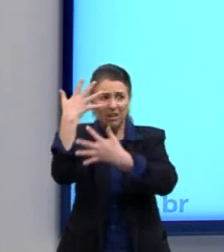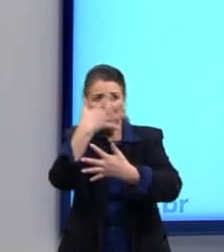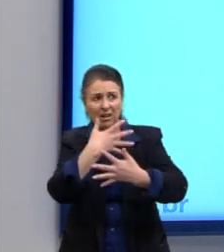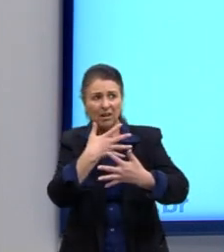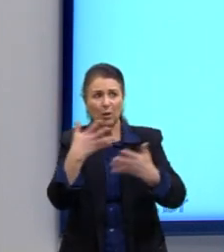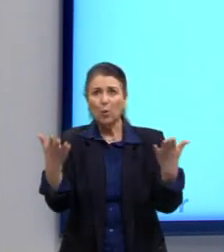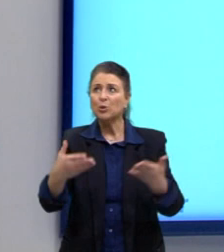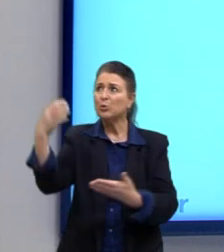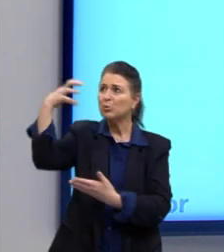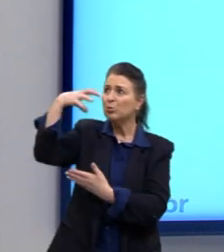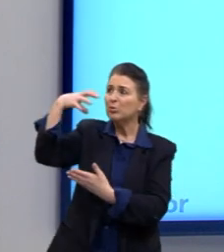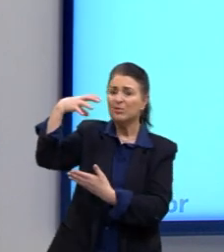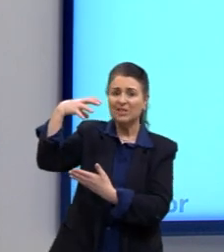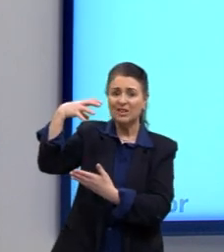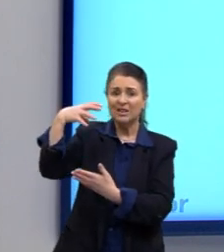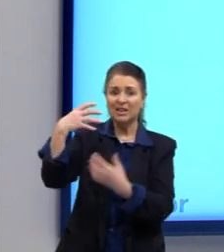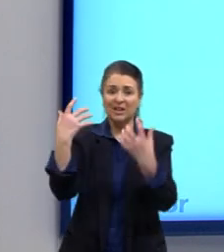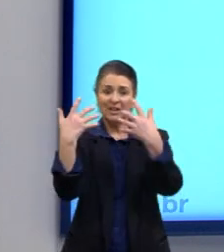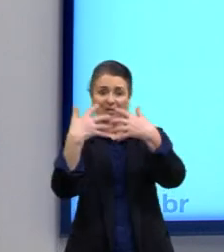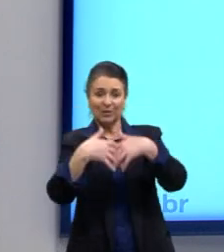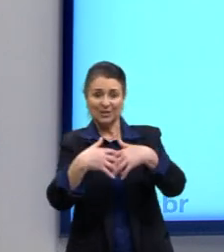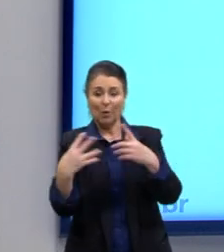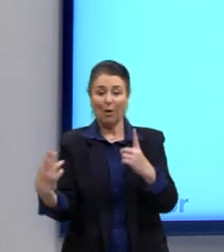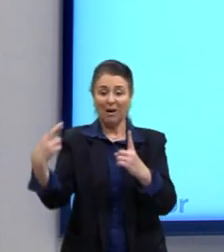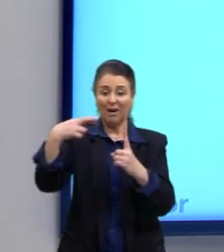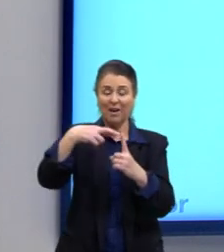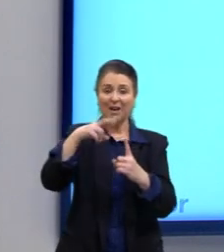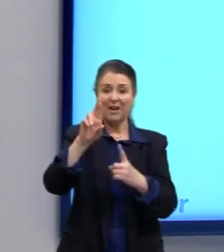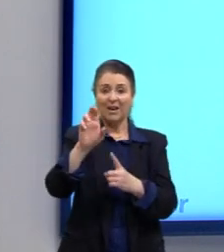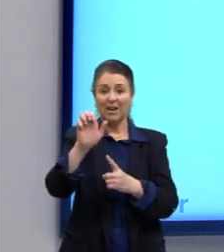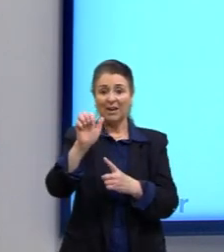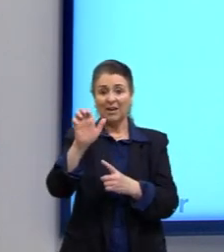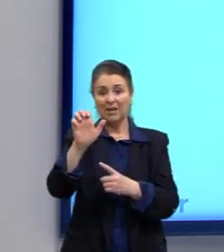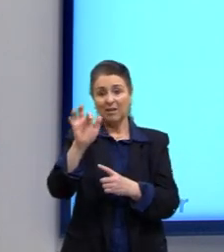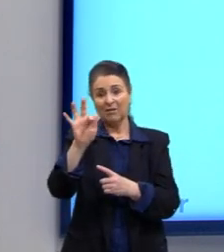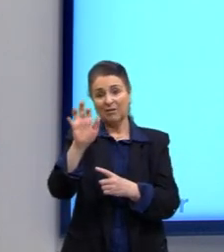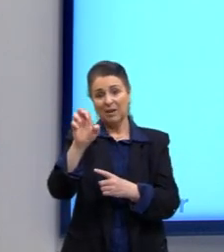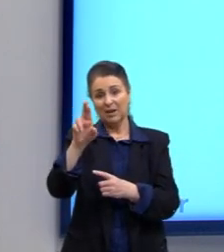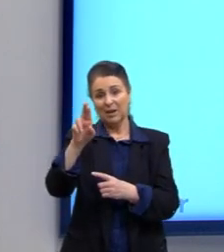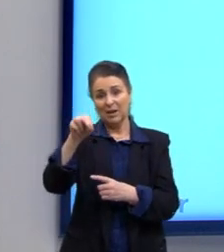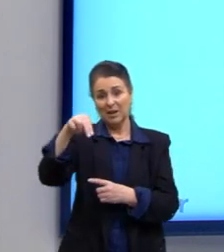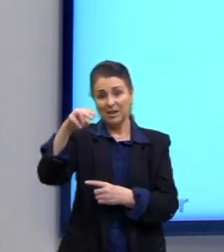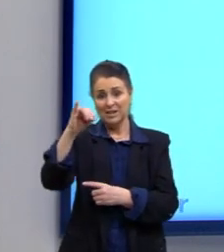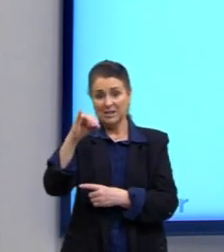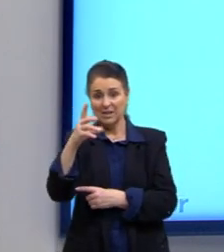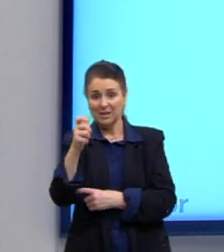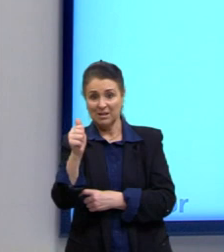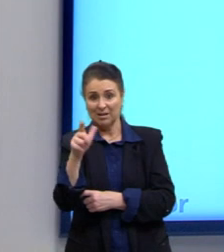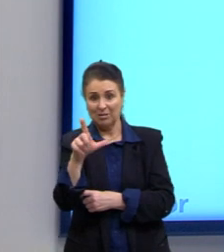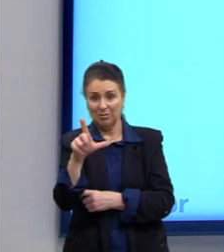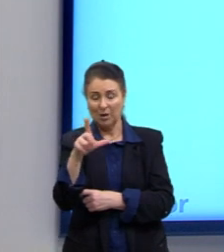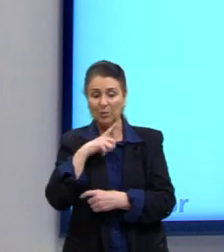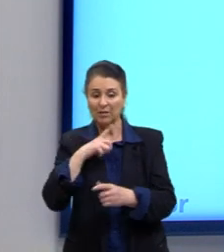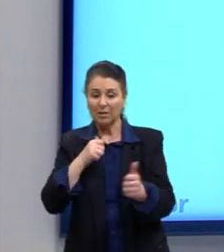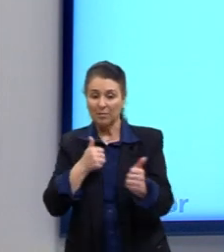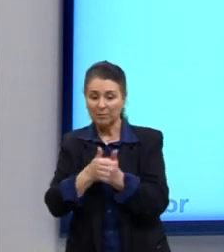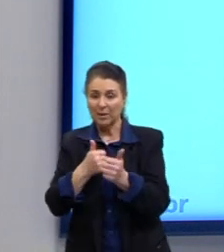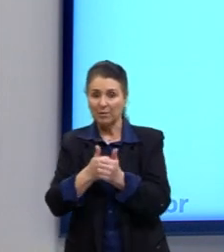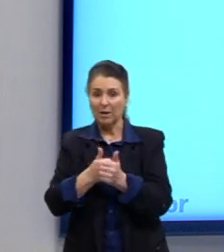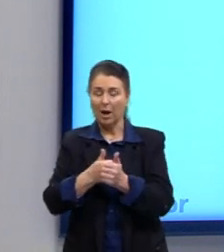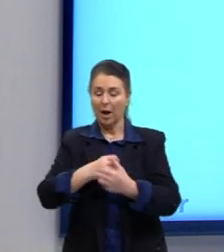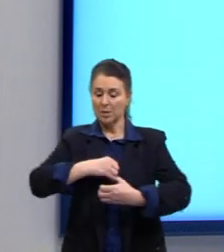está chovendo então essa chamada função referencial quando ele se refere ao que está o nosso redor função